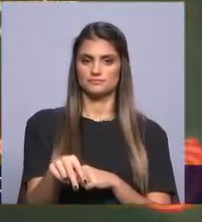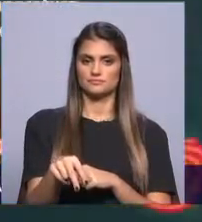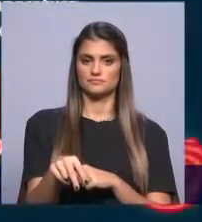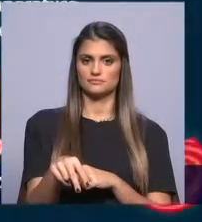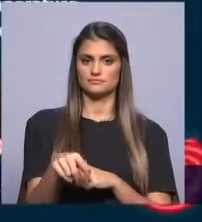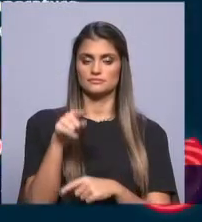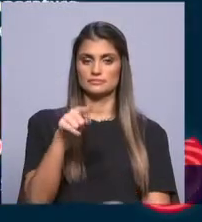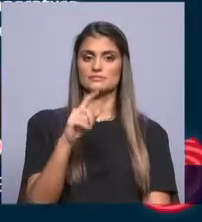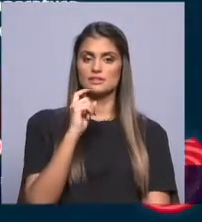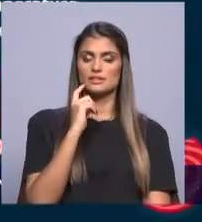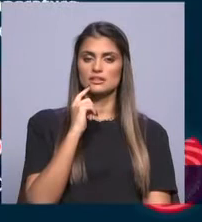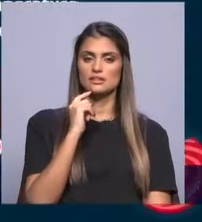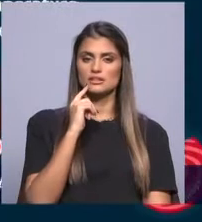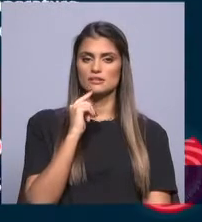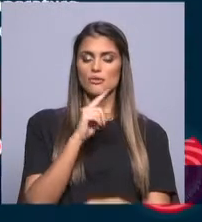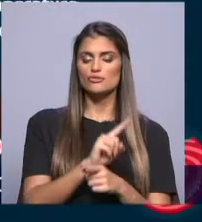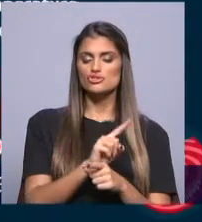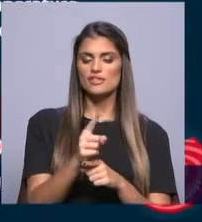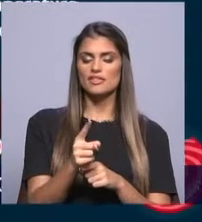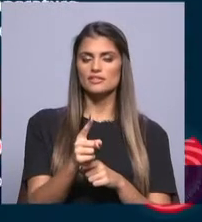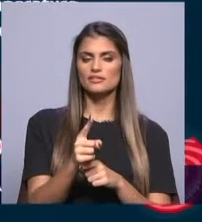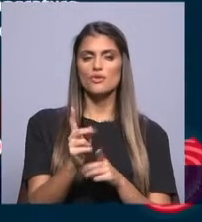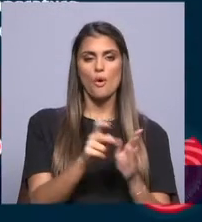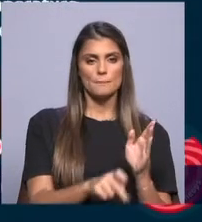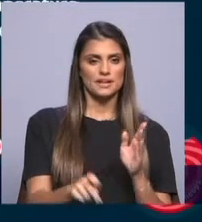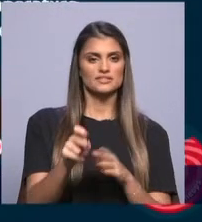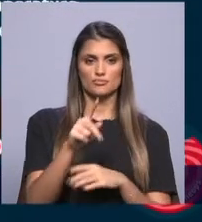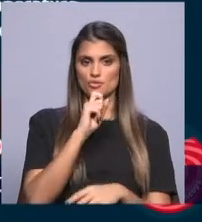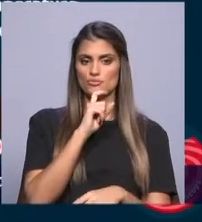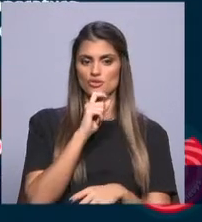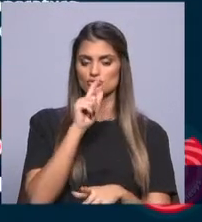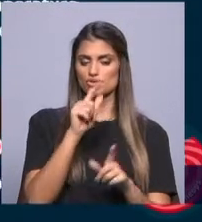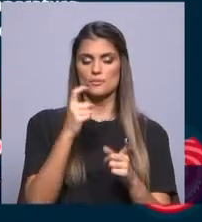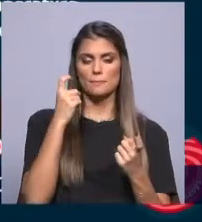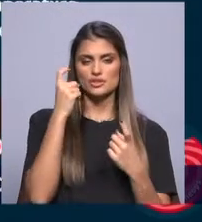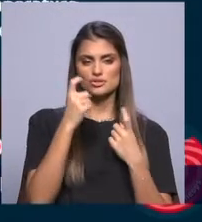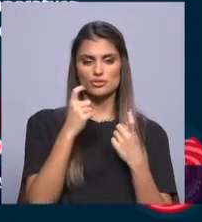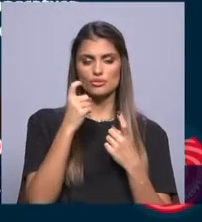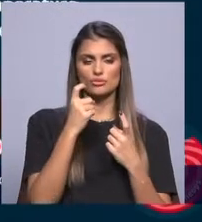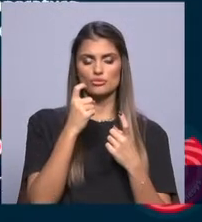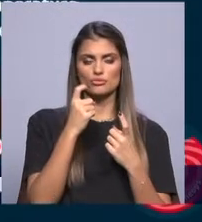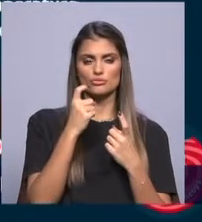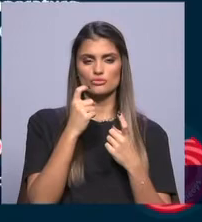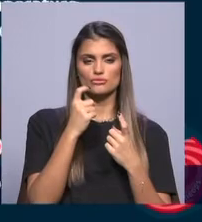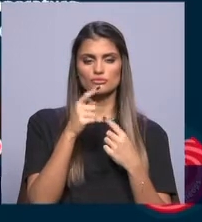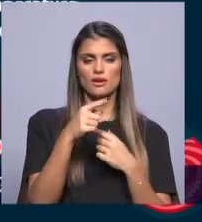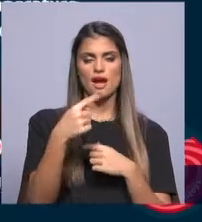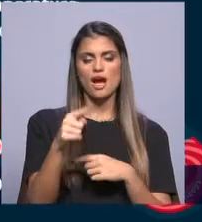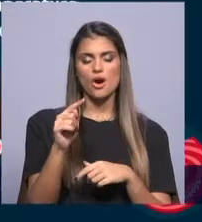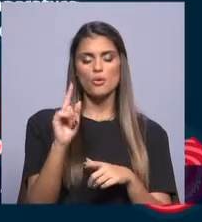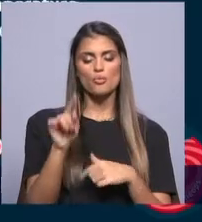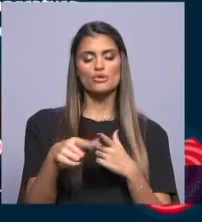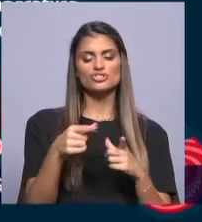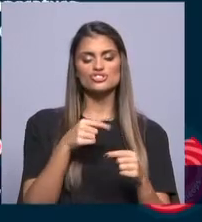ele tem uma velocidade que é crescente e os astrónomos pensam que será que haverá aqui uma outra estrela